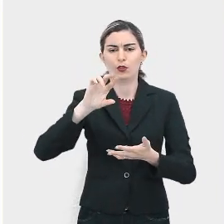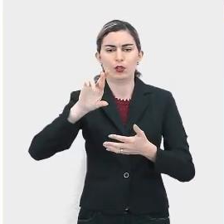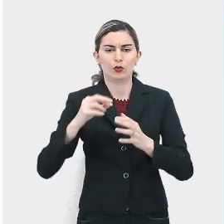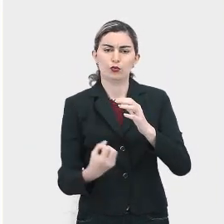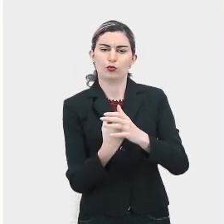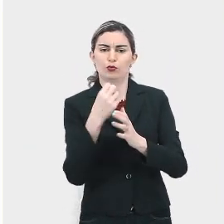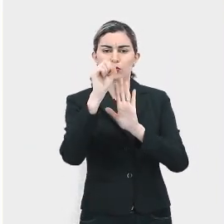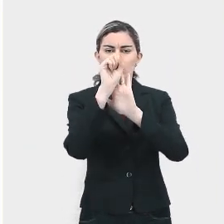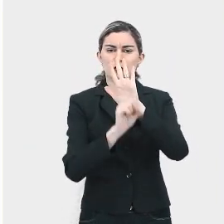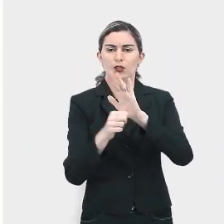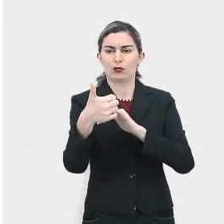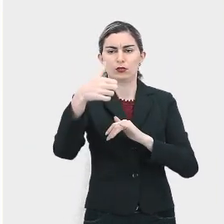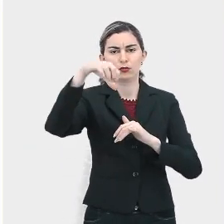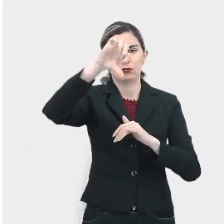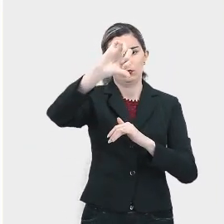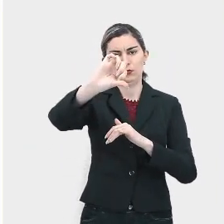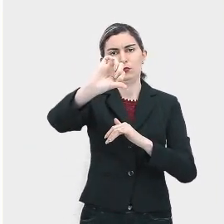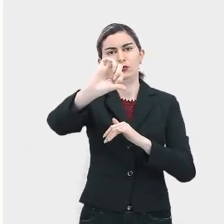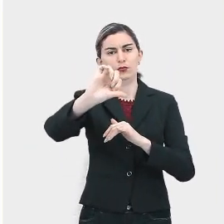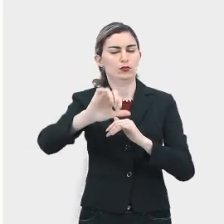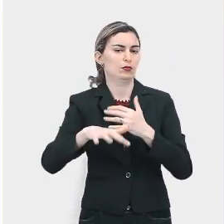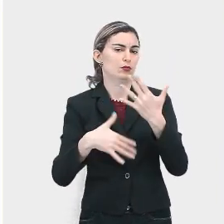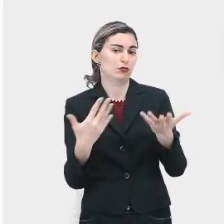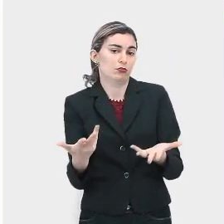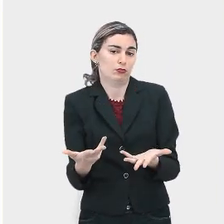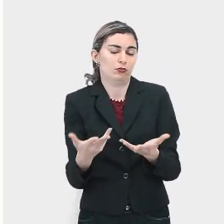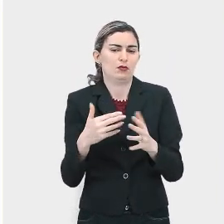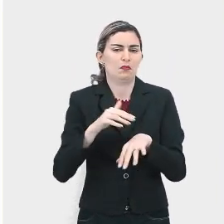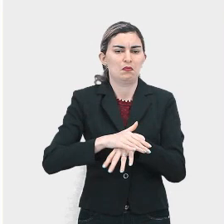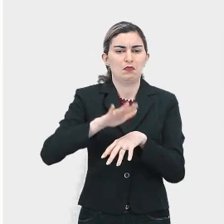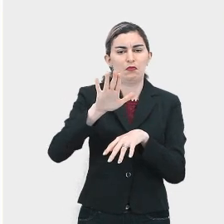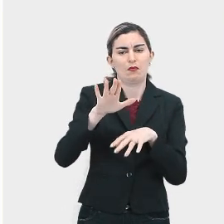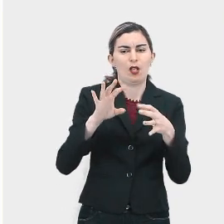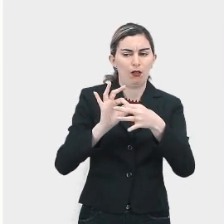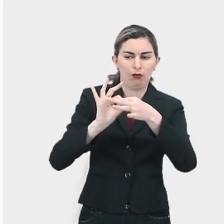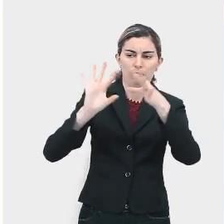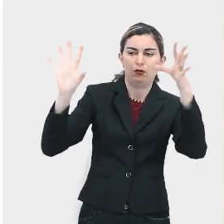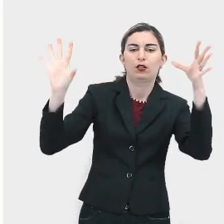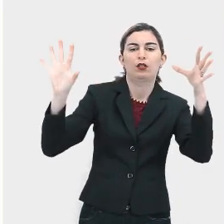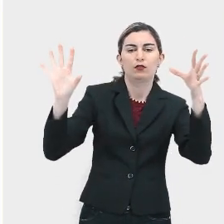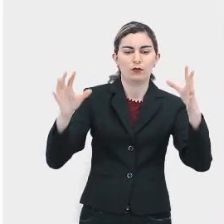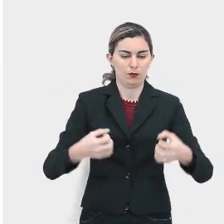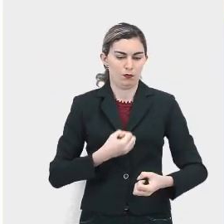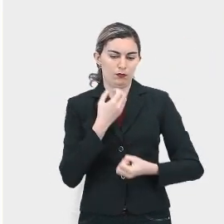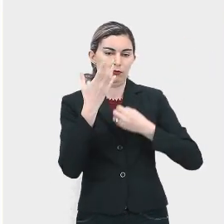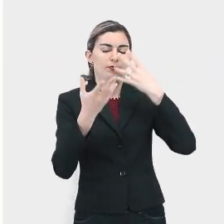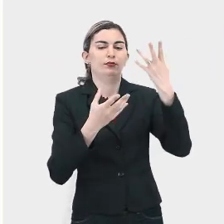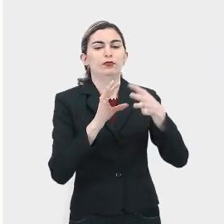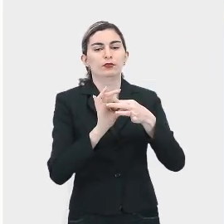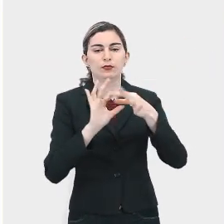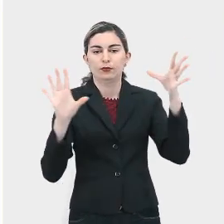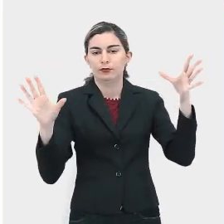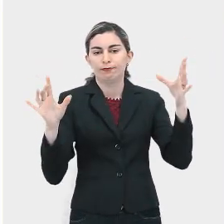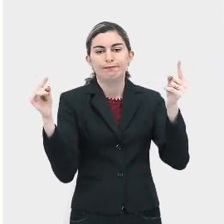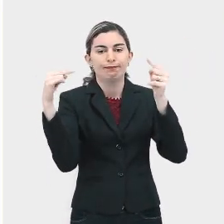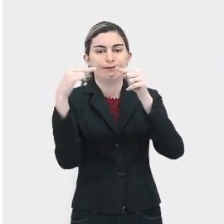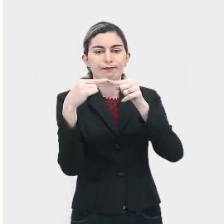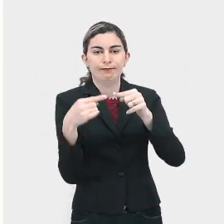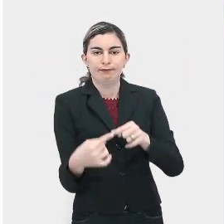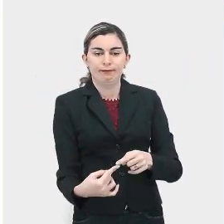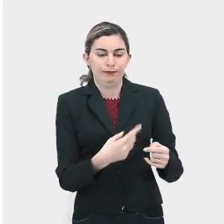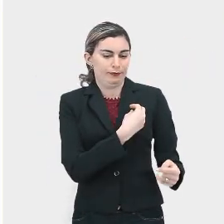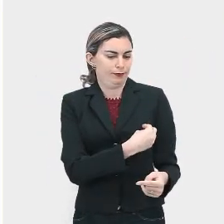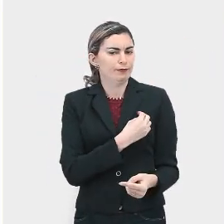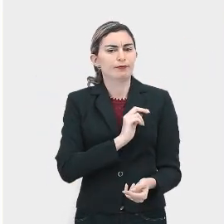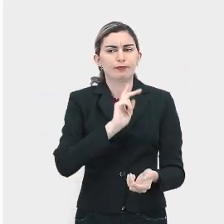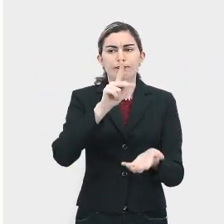ela surge no final do século XIX, com um estilo mais livre e espontâneo, mais relacionado